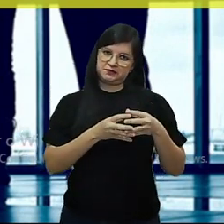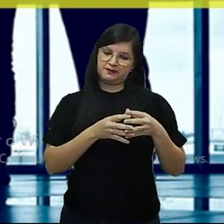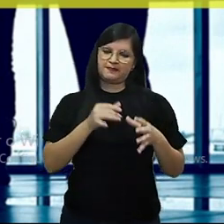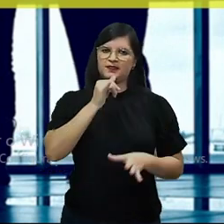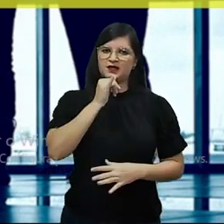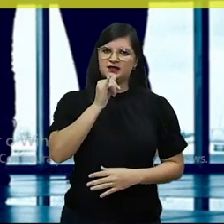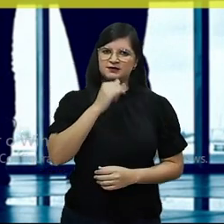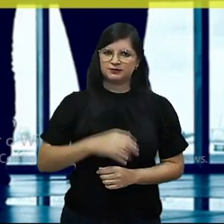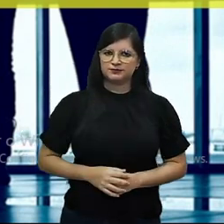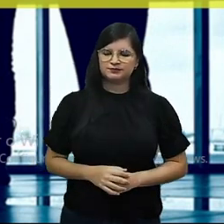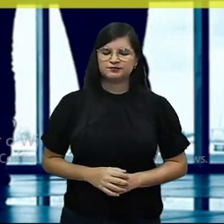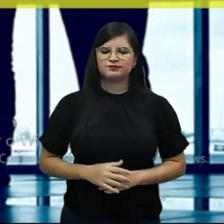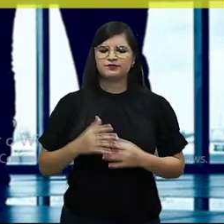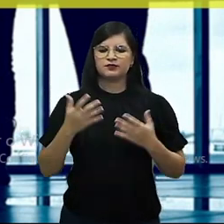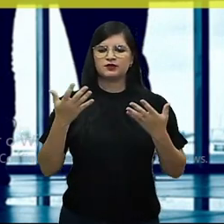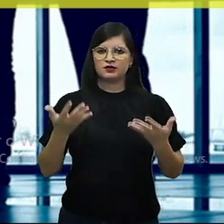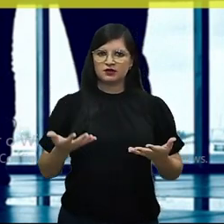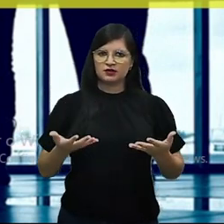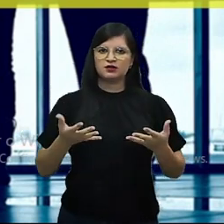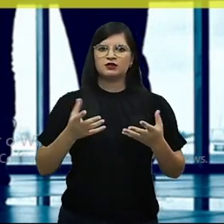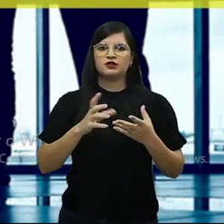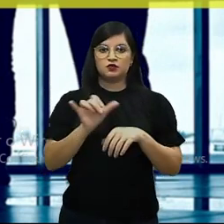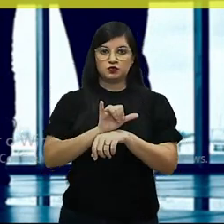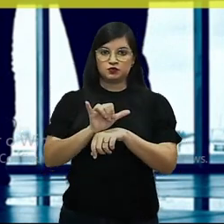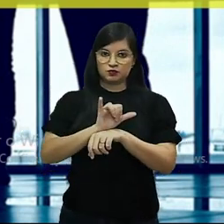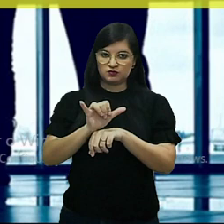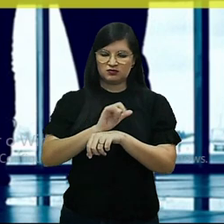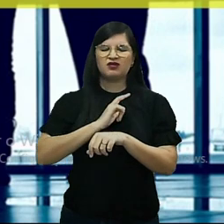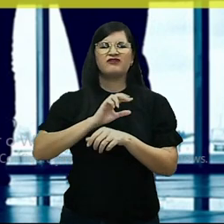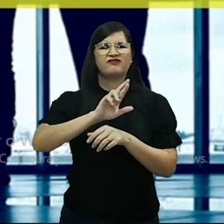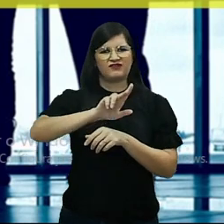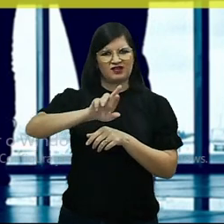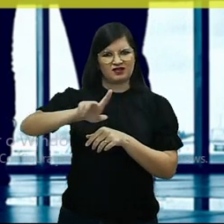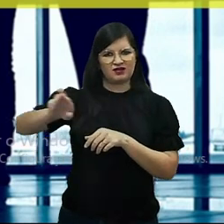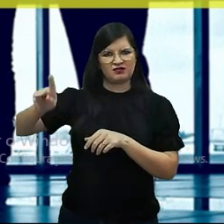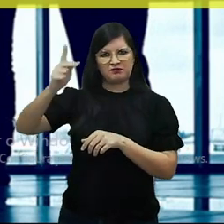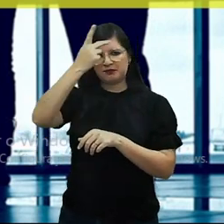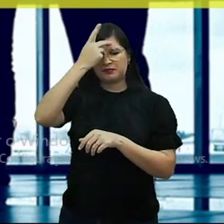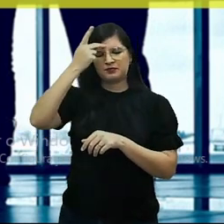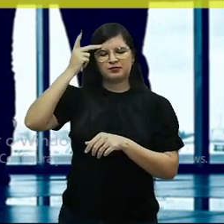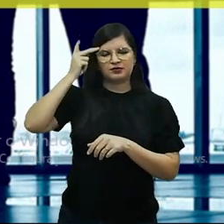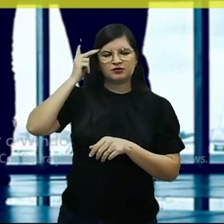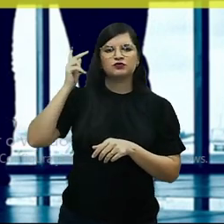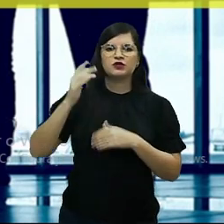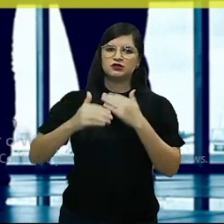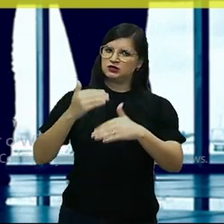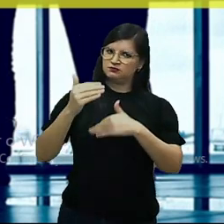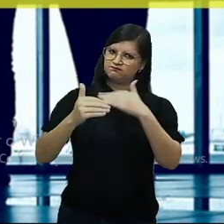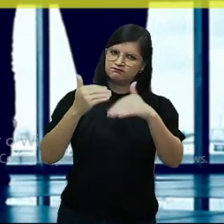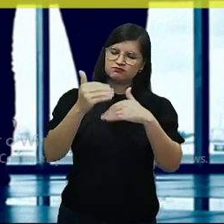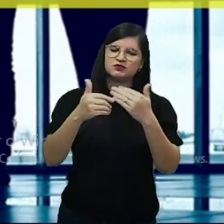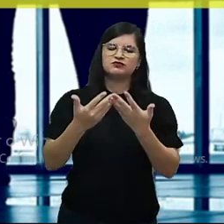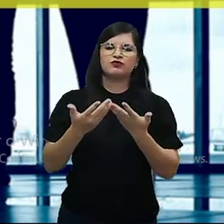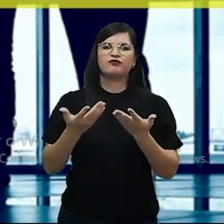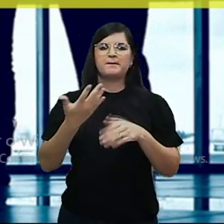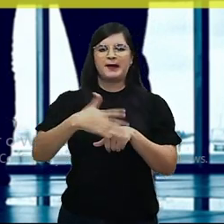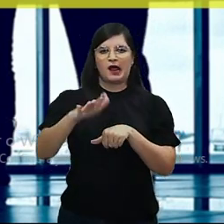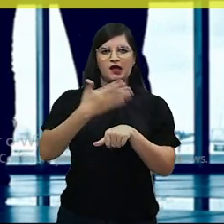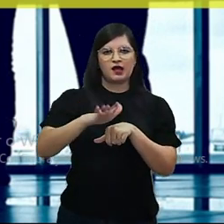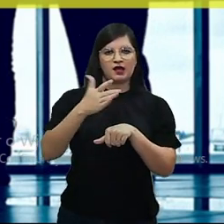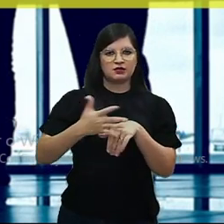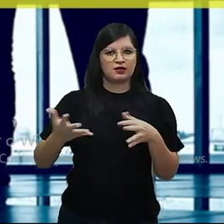exemplo, aqui dentro desse canal no YouTube, existem várias pessoas que estão desenvolvendo e colocando em prática